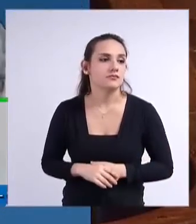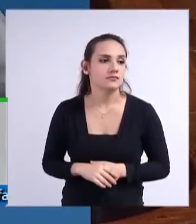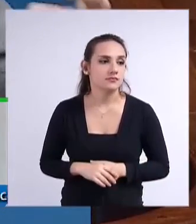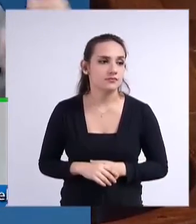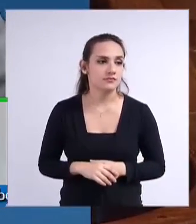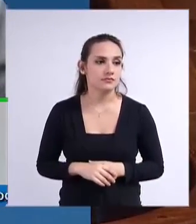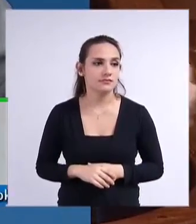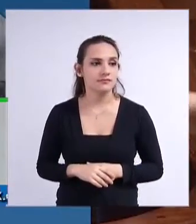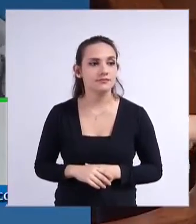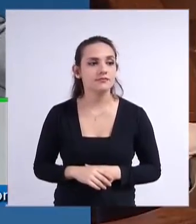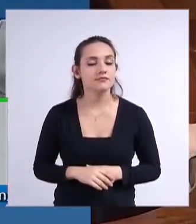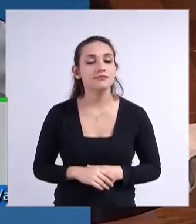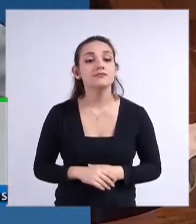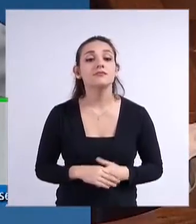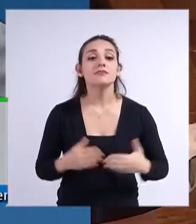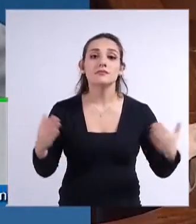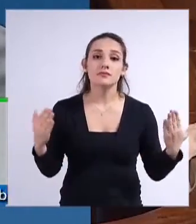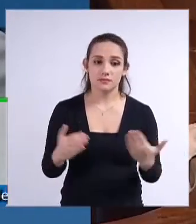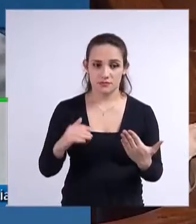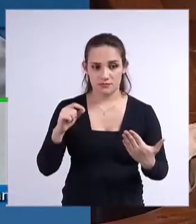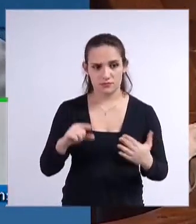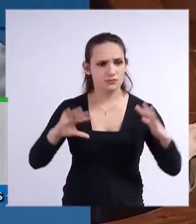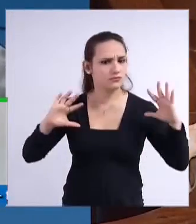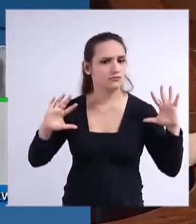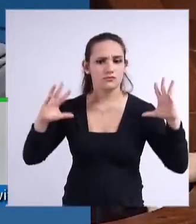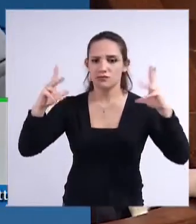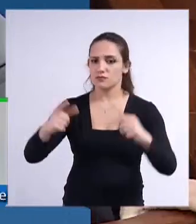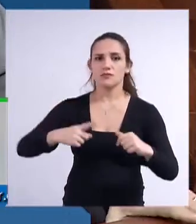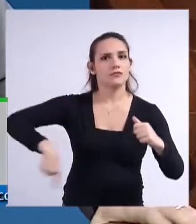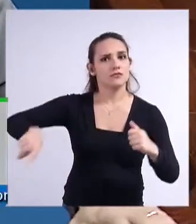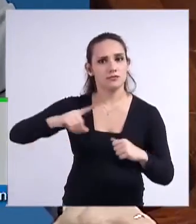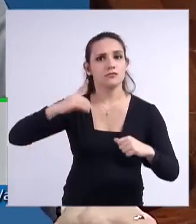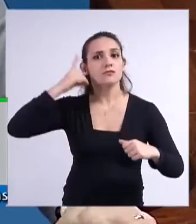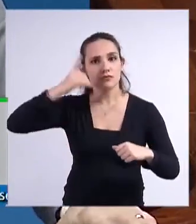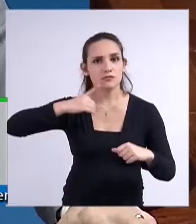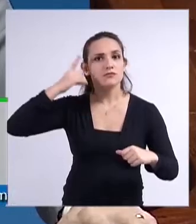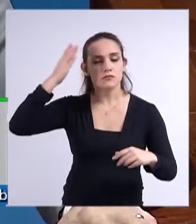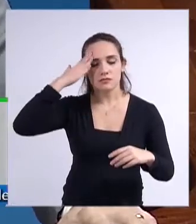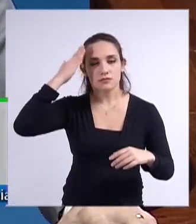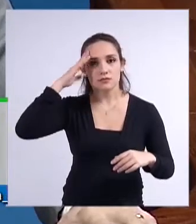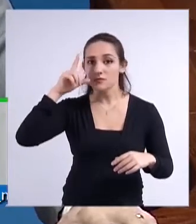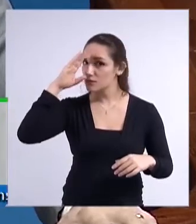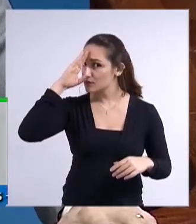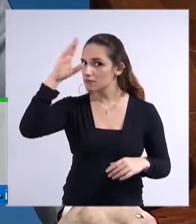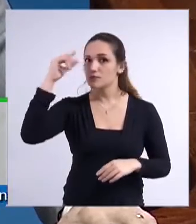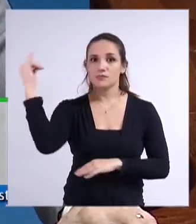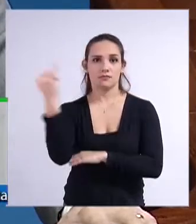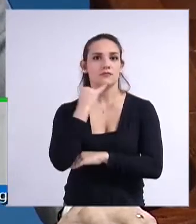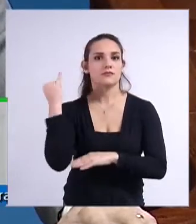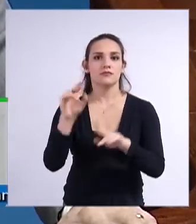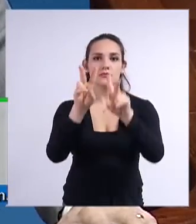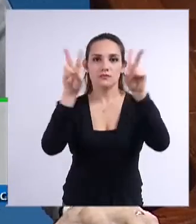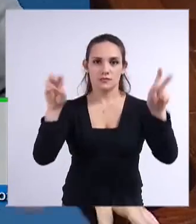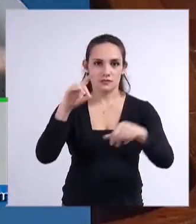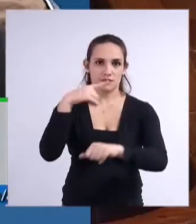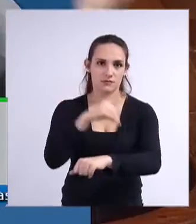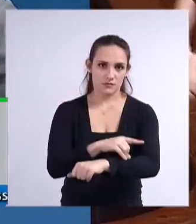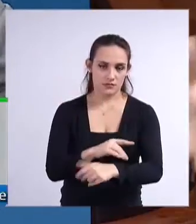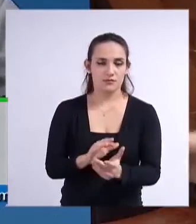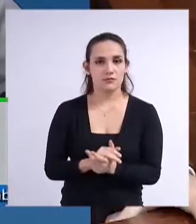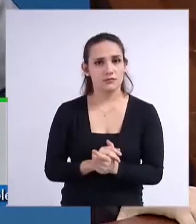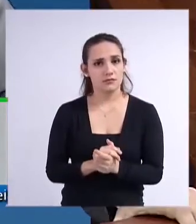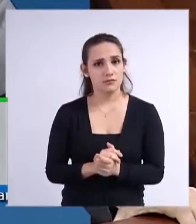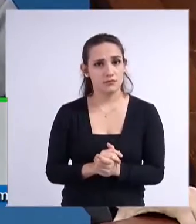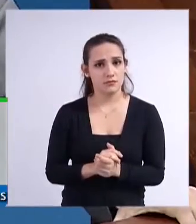E aqui todos os deputados têm essa pauta como prioridade, porque são